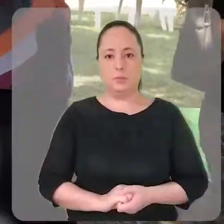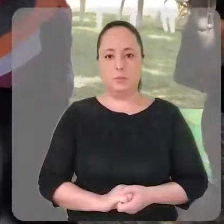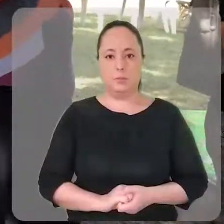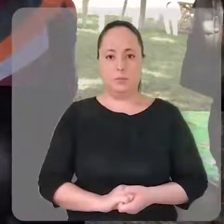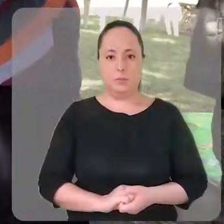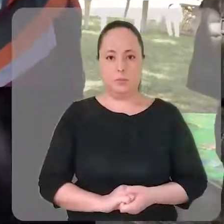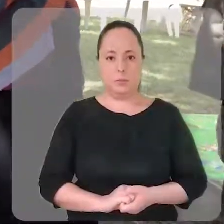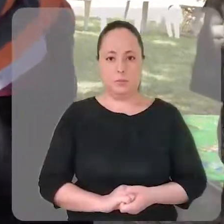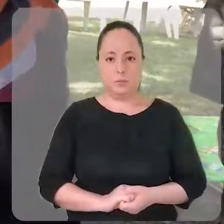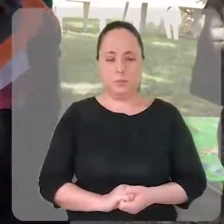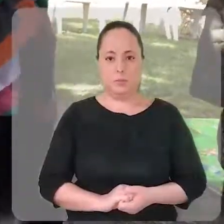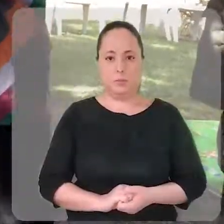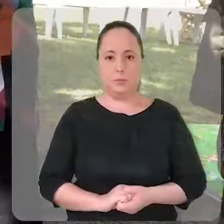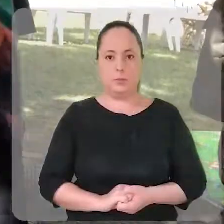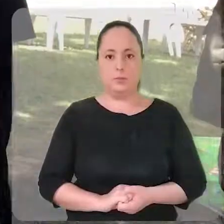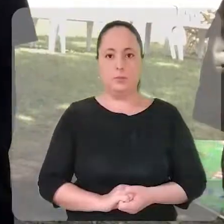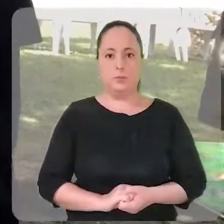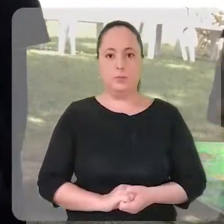Música